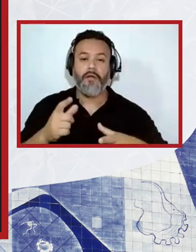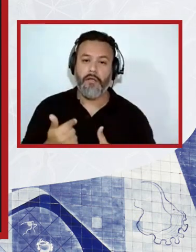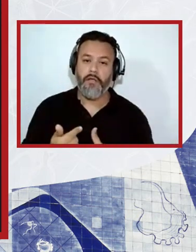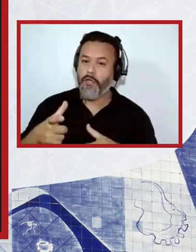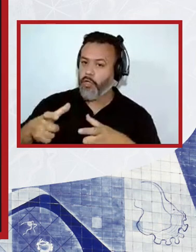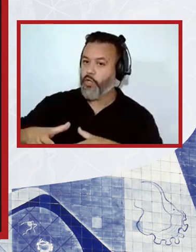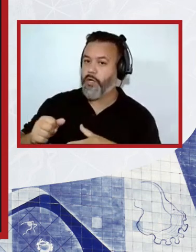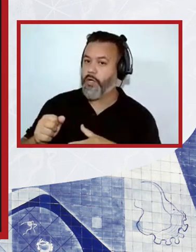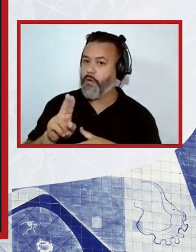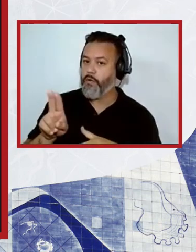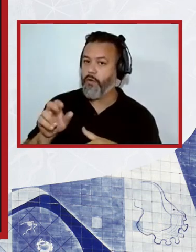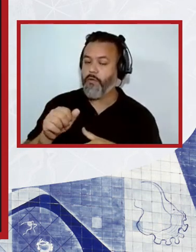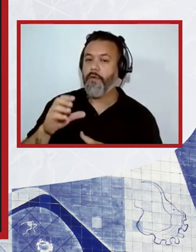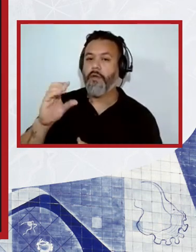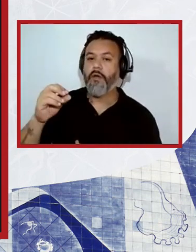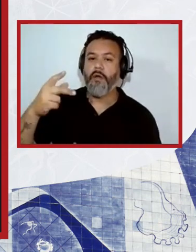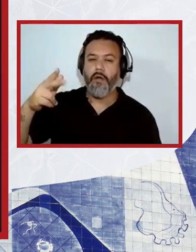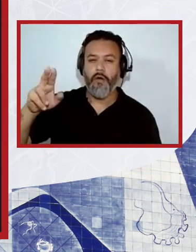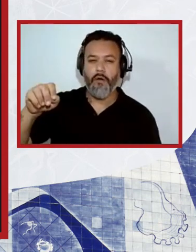Space.